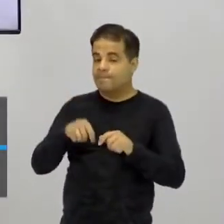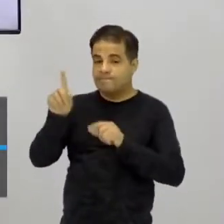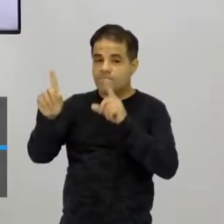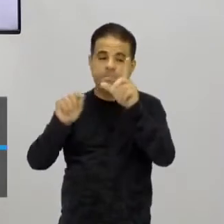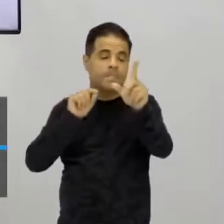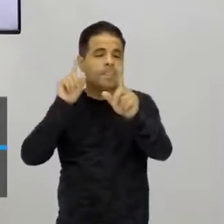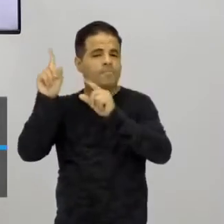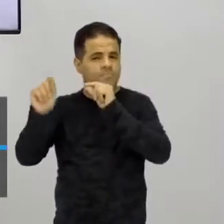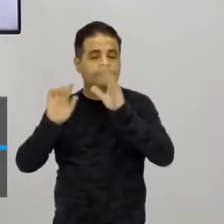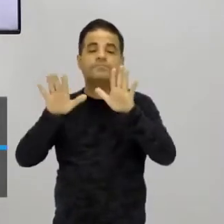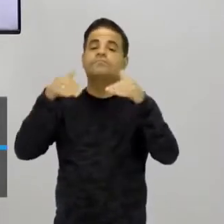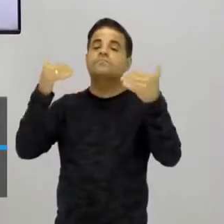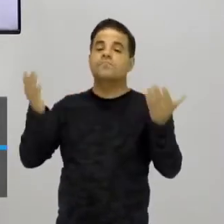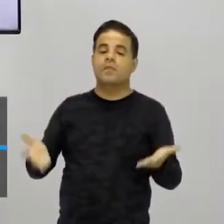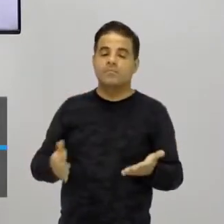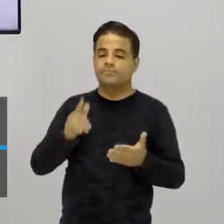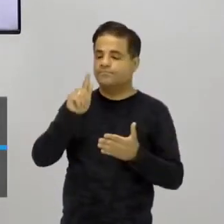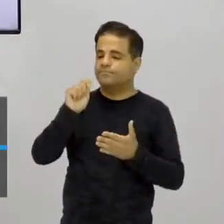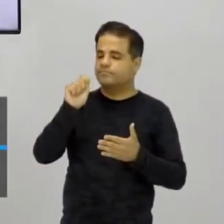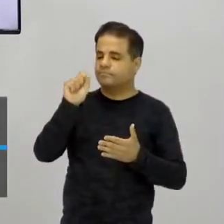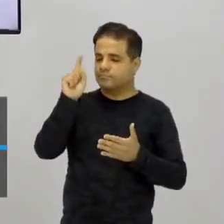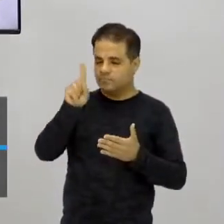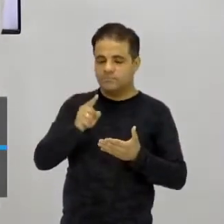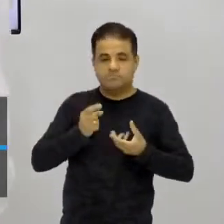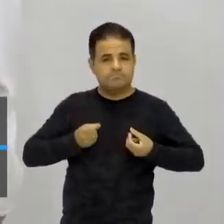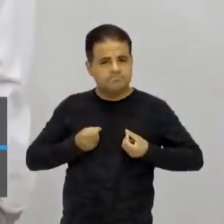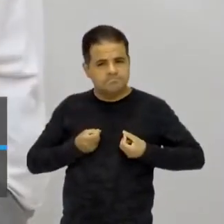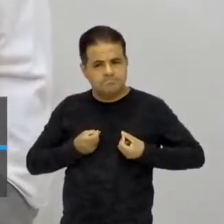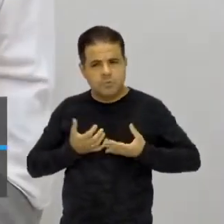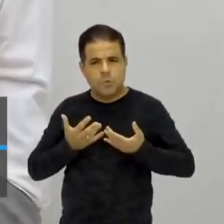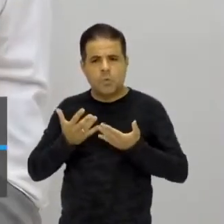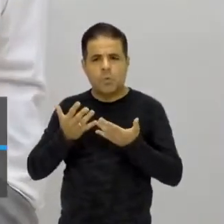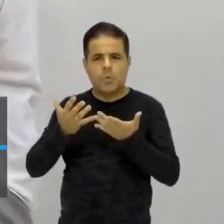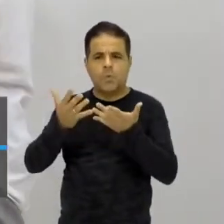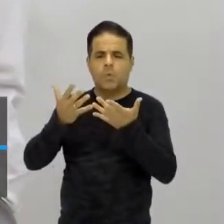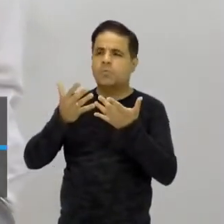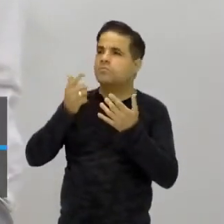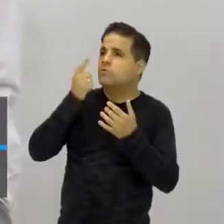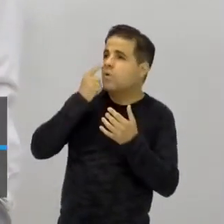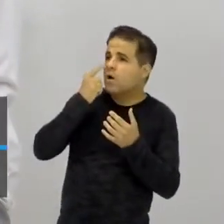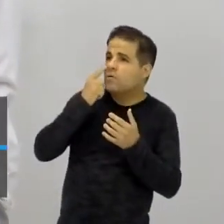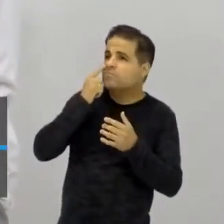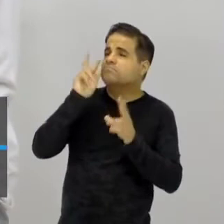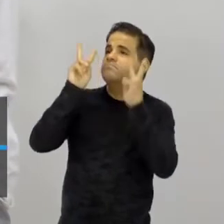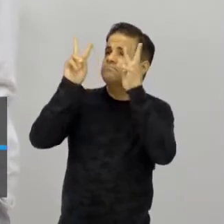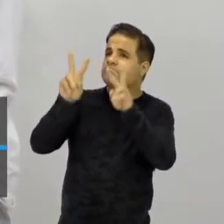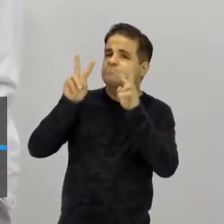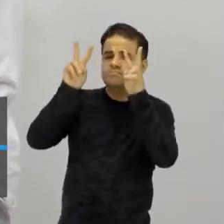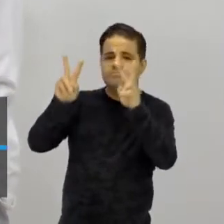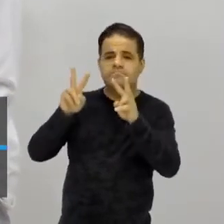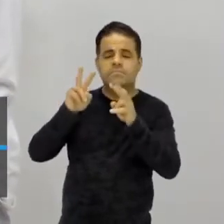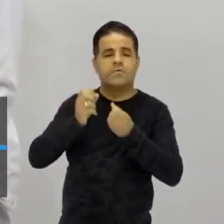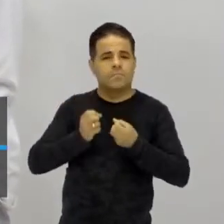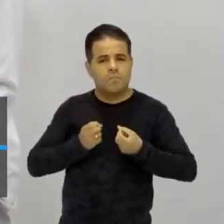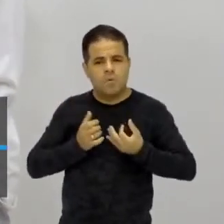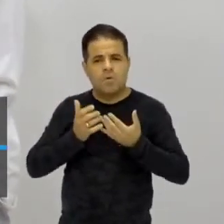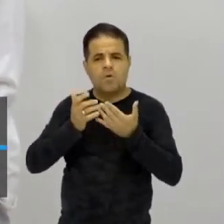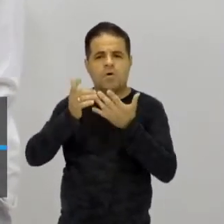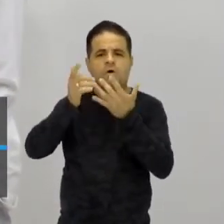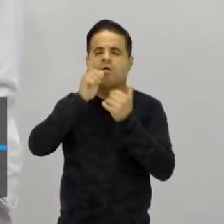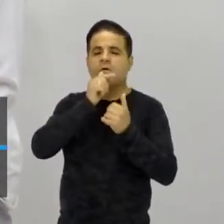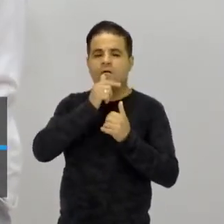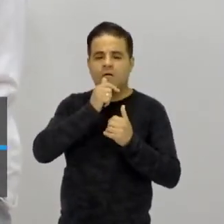escolher aqui qual é o gás estufa que eu quero dar uma olhadinha e tal, ó. Aqui você tem vapor de água,